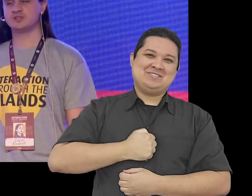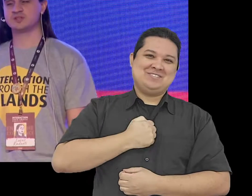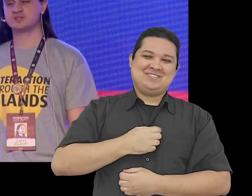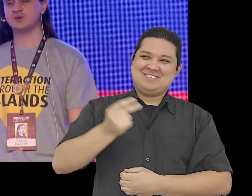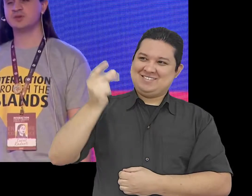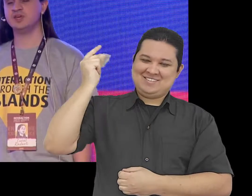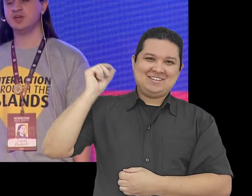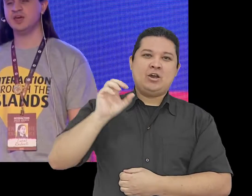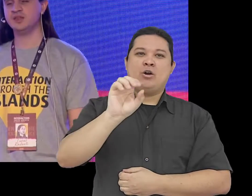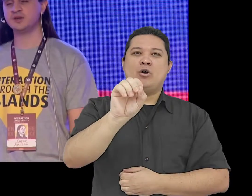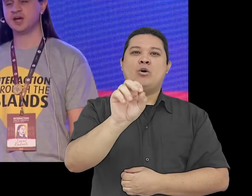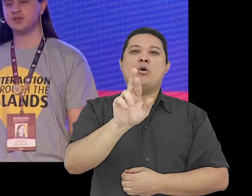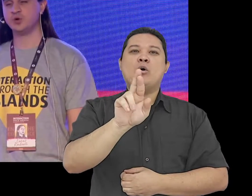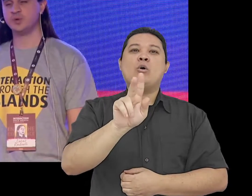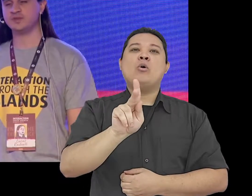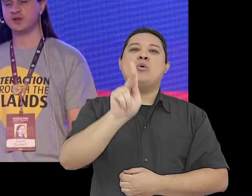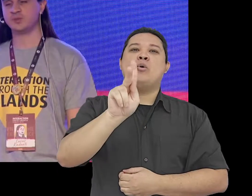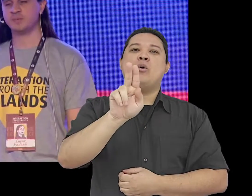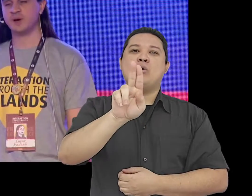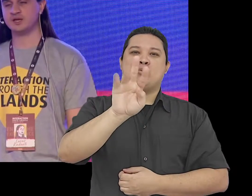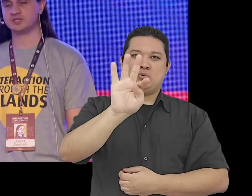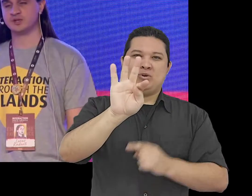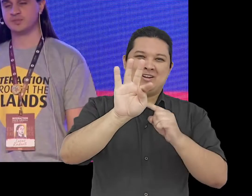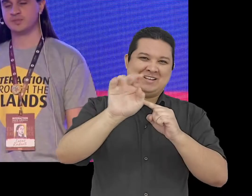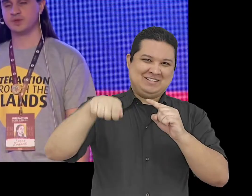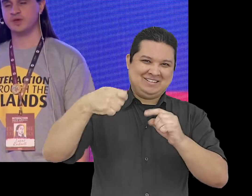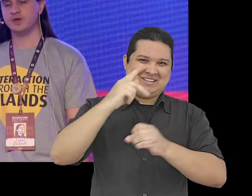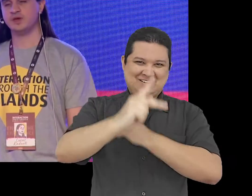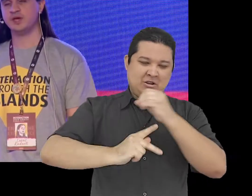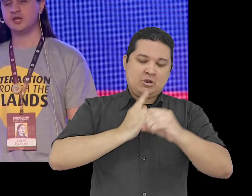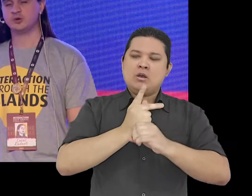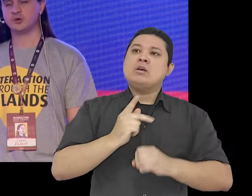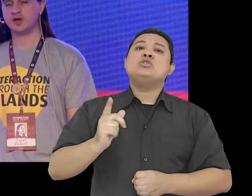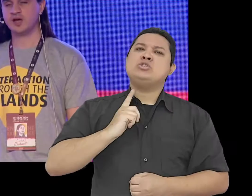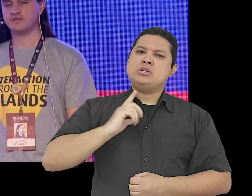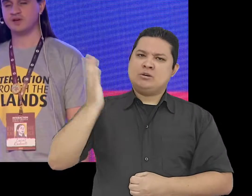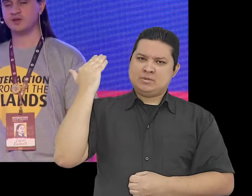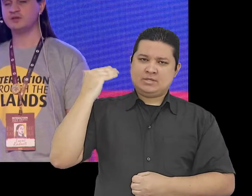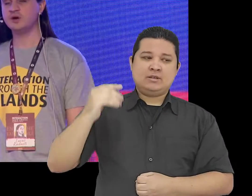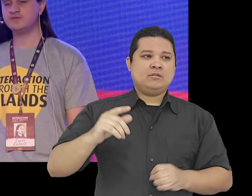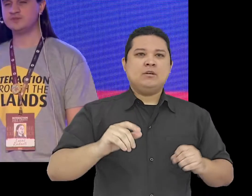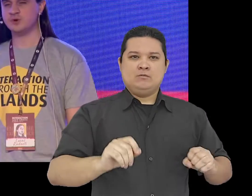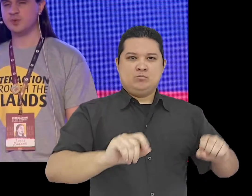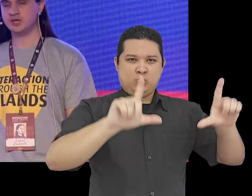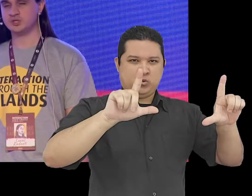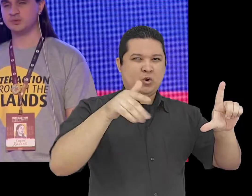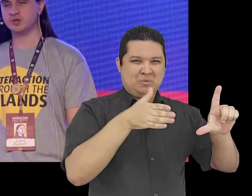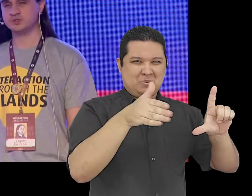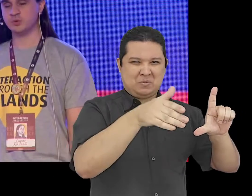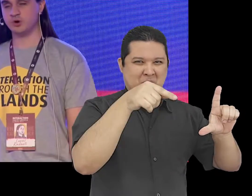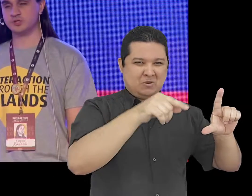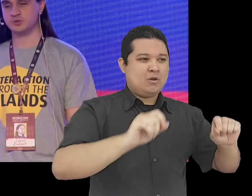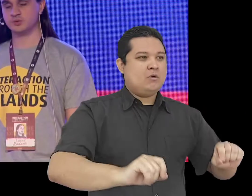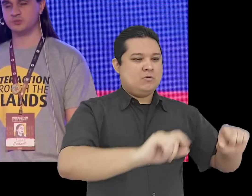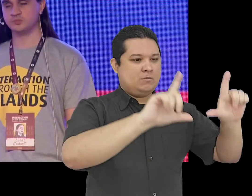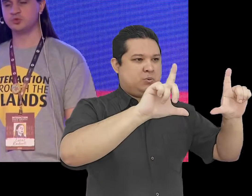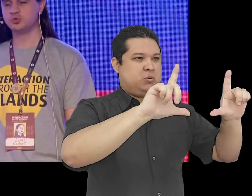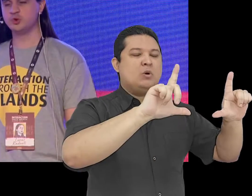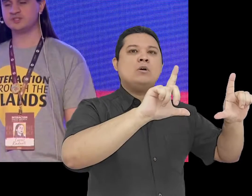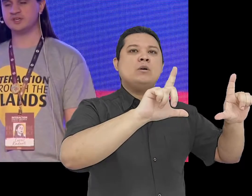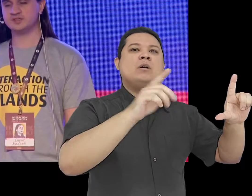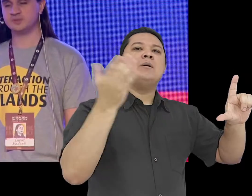lançou uma atualização que entre cada comentário de uma página, ele colocava, não visualmente, mas no